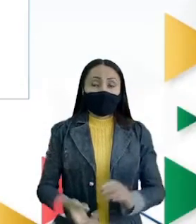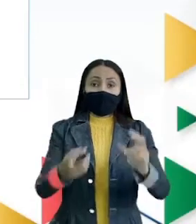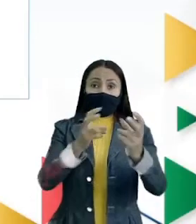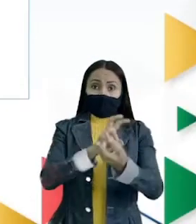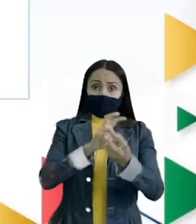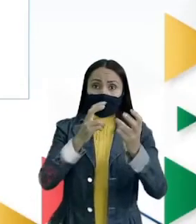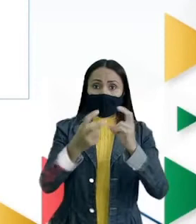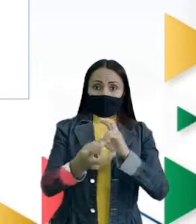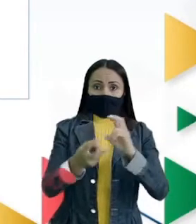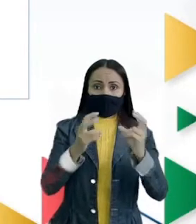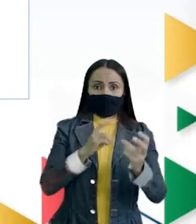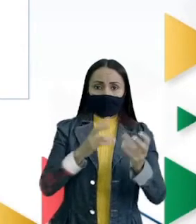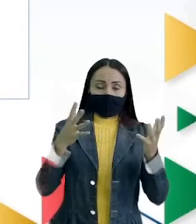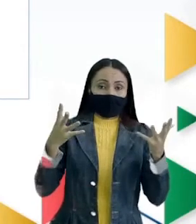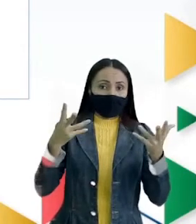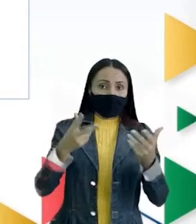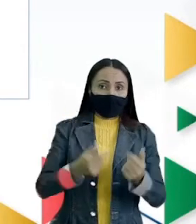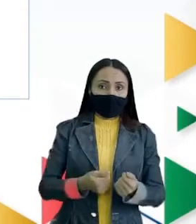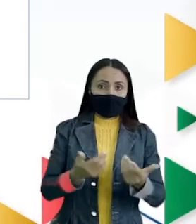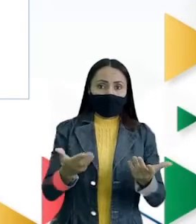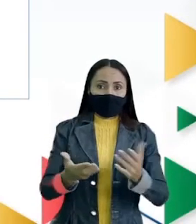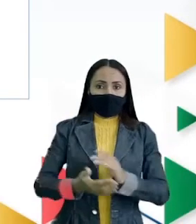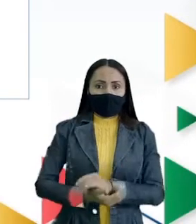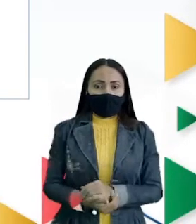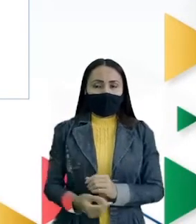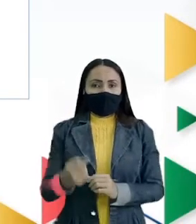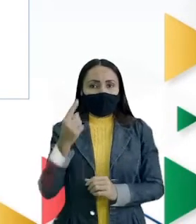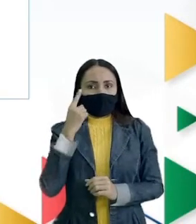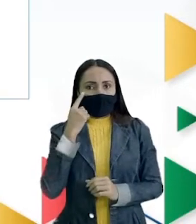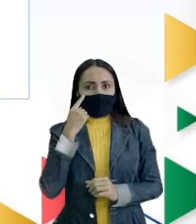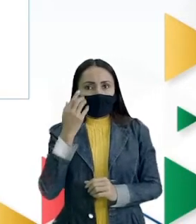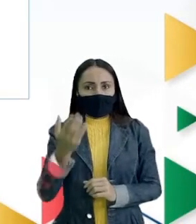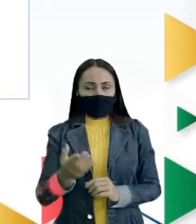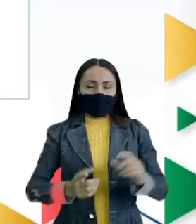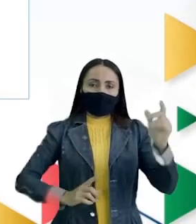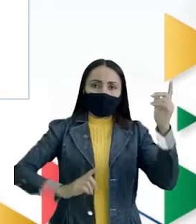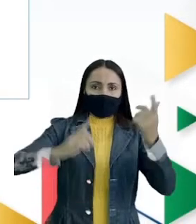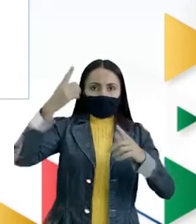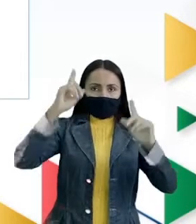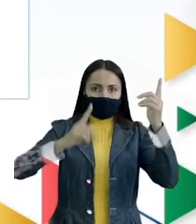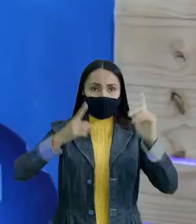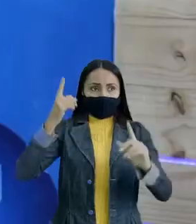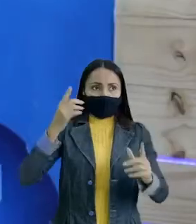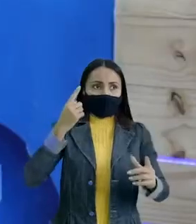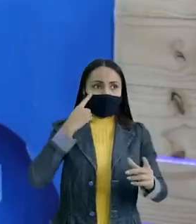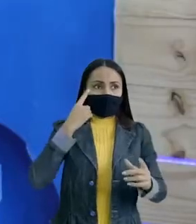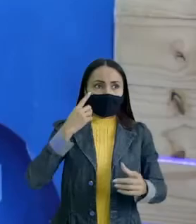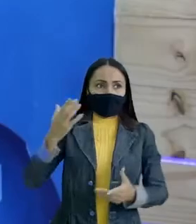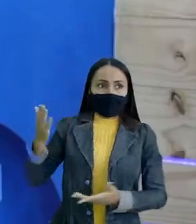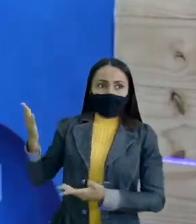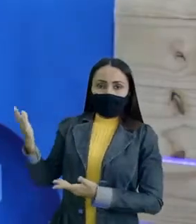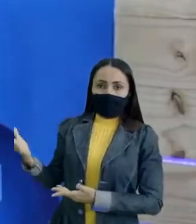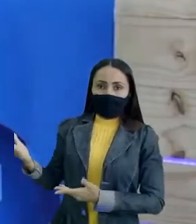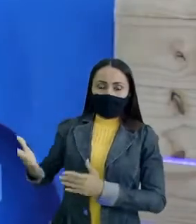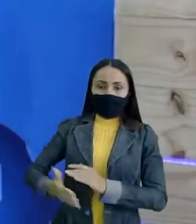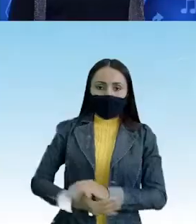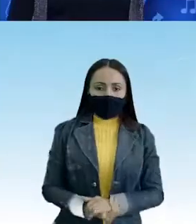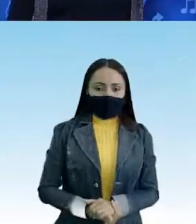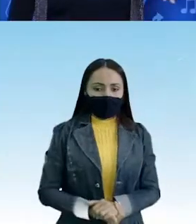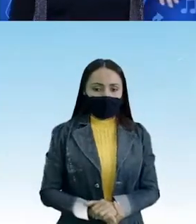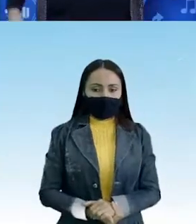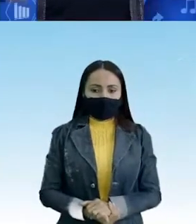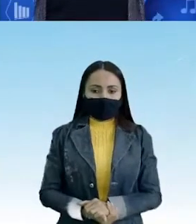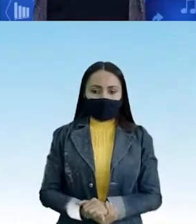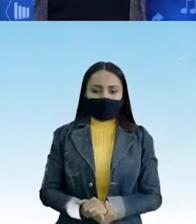o jogo. Olha o que eu acabei de falar, que o nosso carnaval tem tanto isso. Ai, carnaval de 22, não